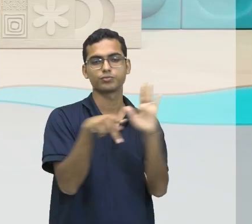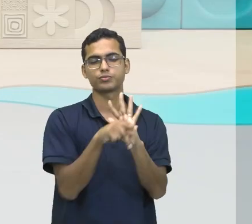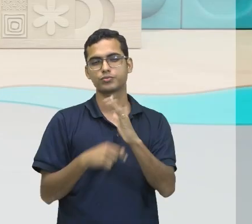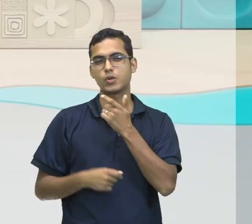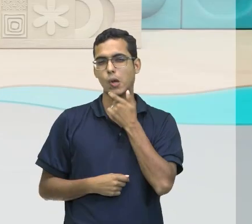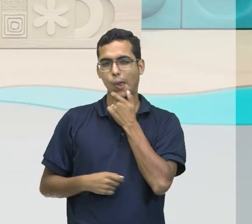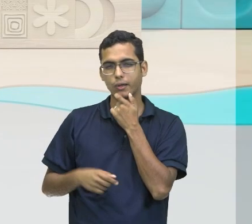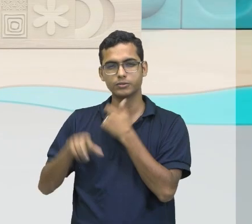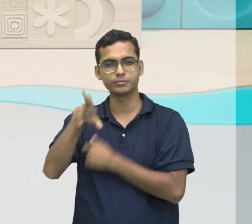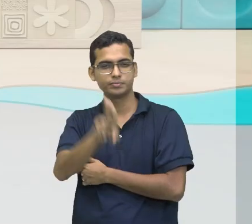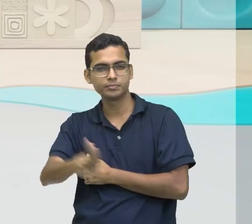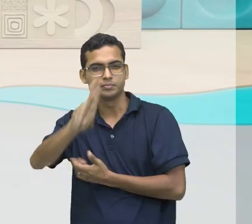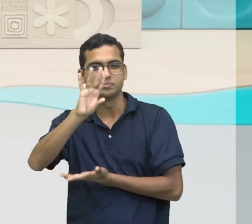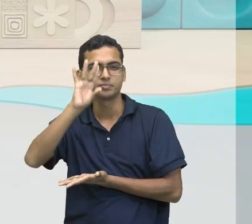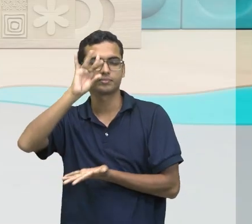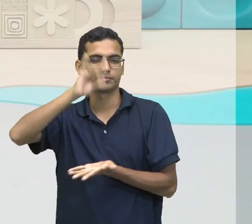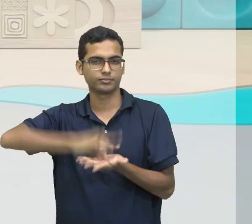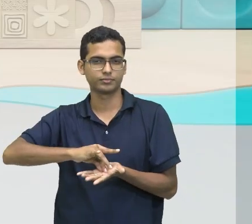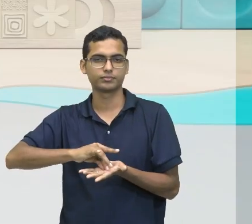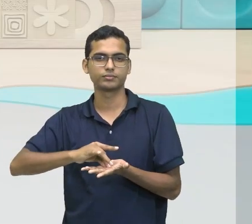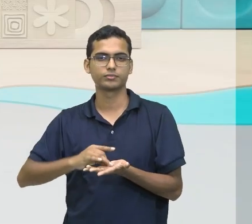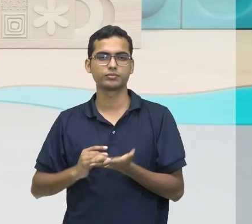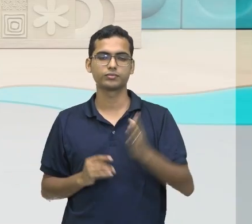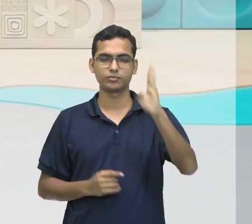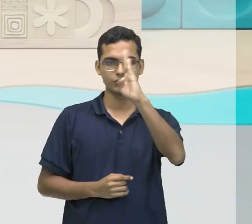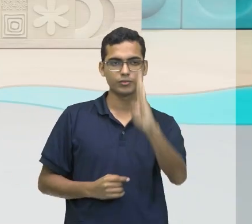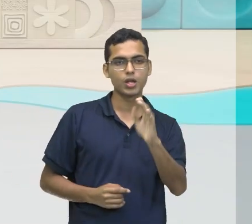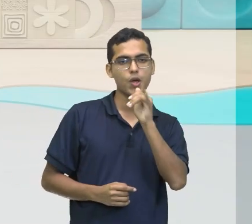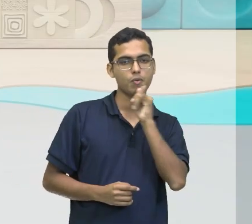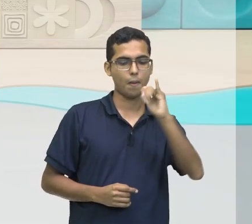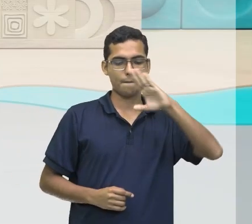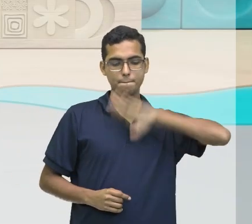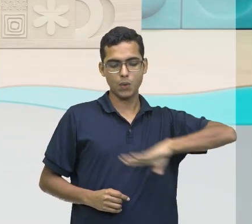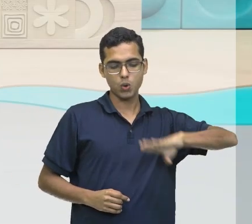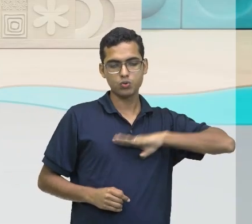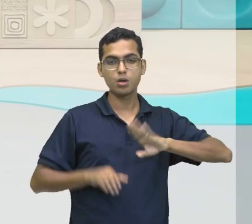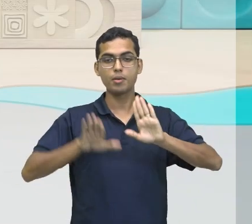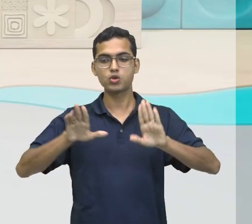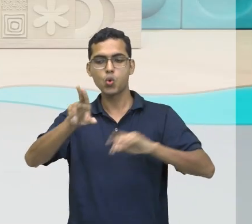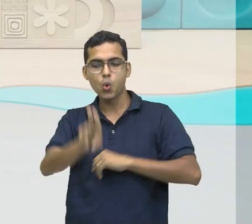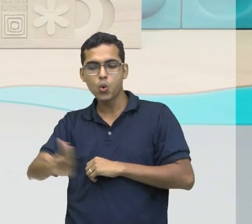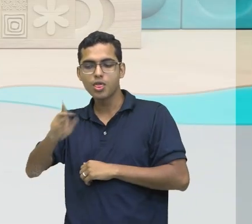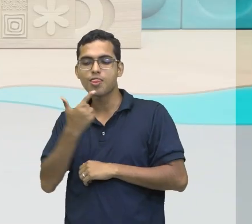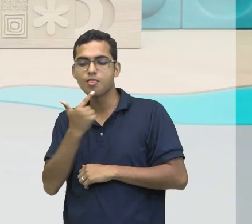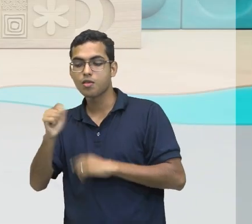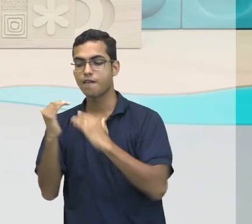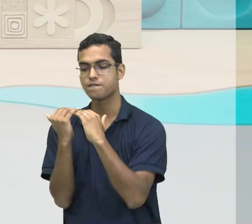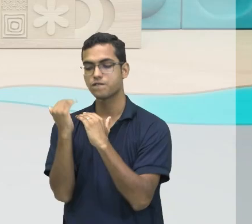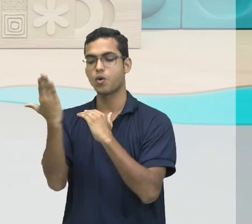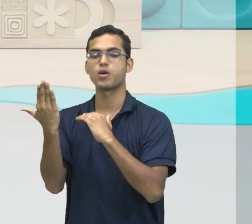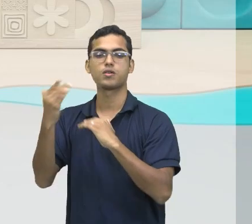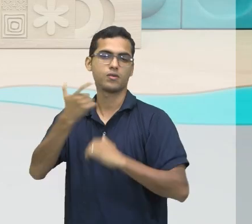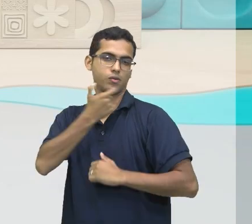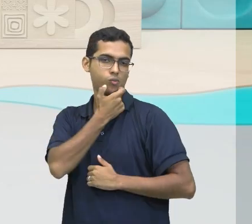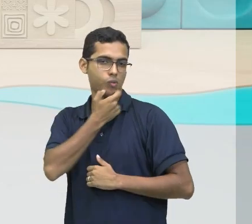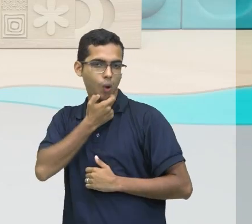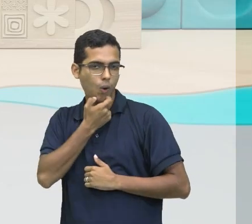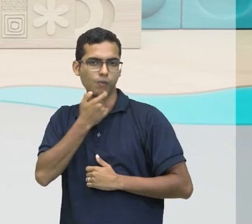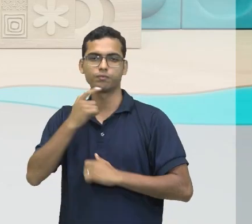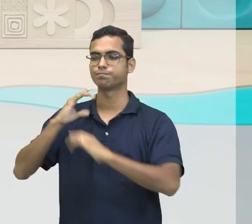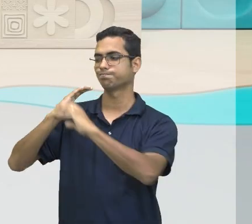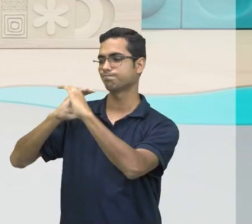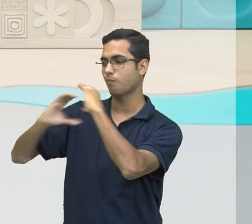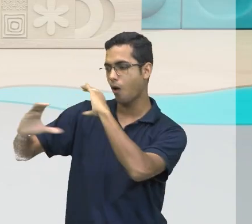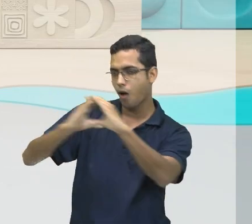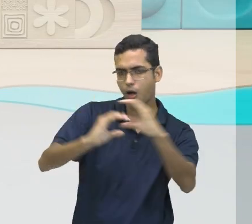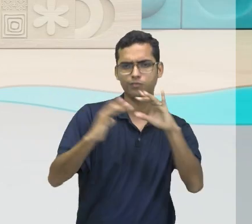língua oficial, né? No caso aqui, a nossa língua materna é a língua portuguesa. Mas como nós comunicamos internacionalmente, ou seja,